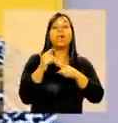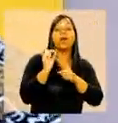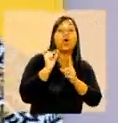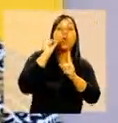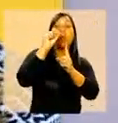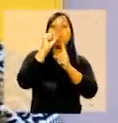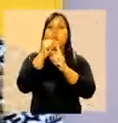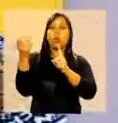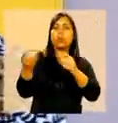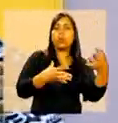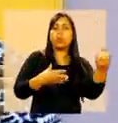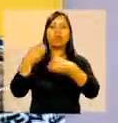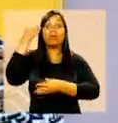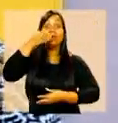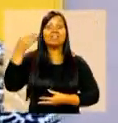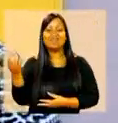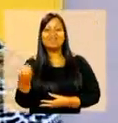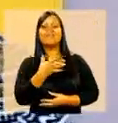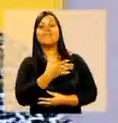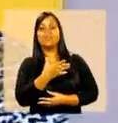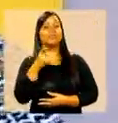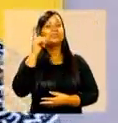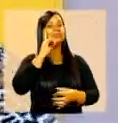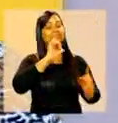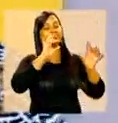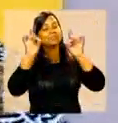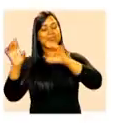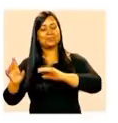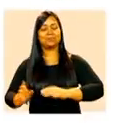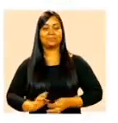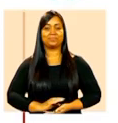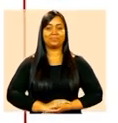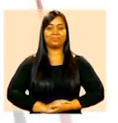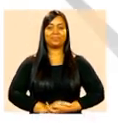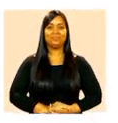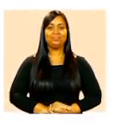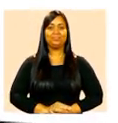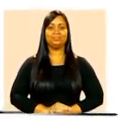enfrentar novos desafios e novas experiências aqui no dia a dia.